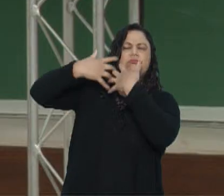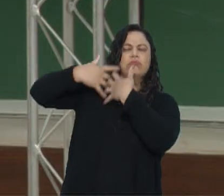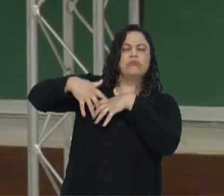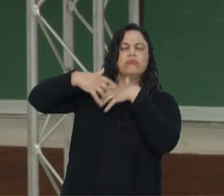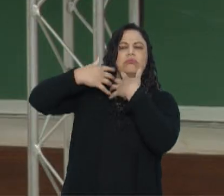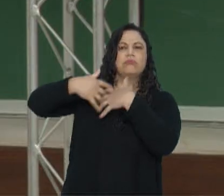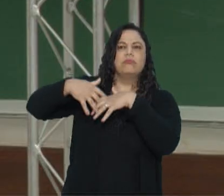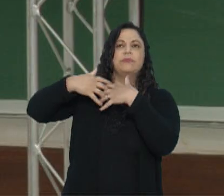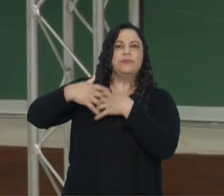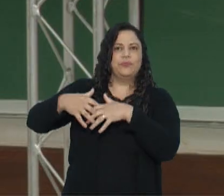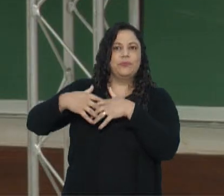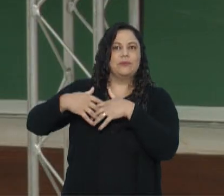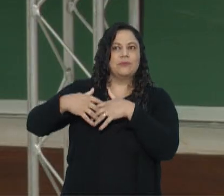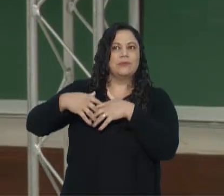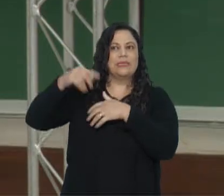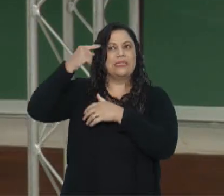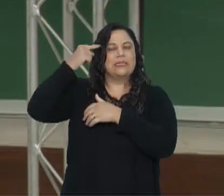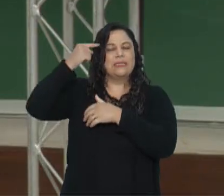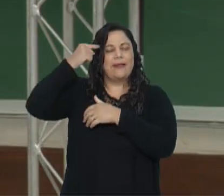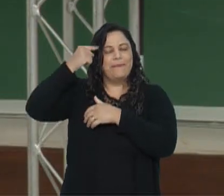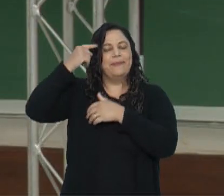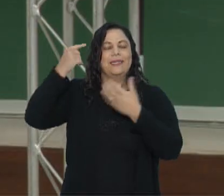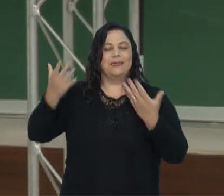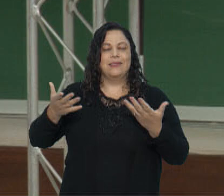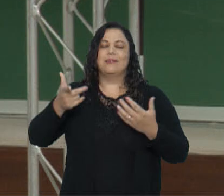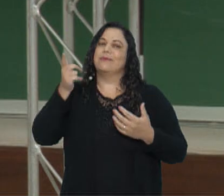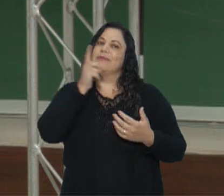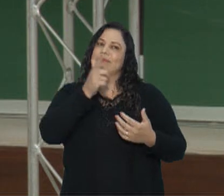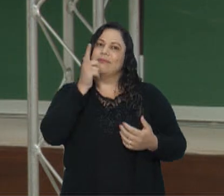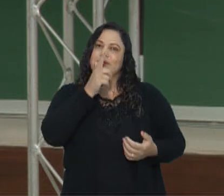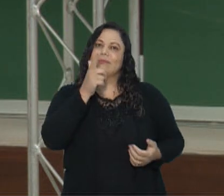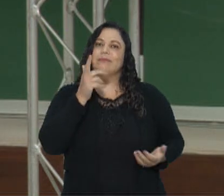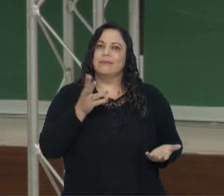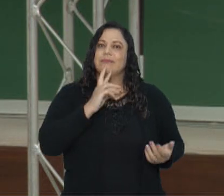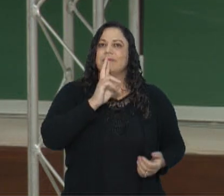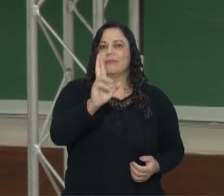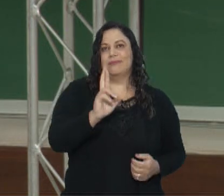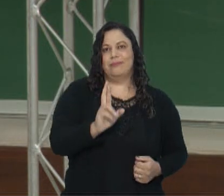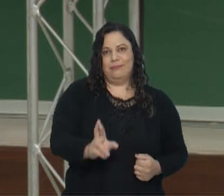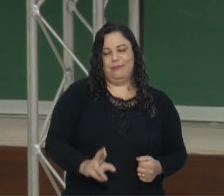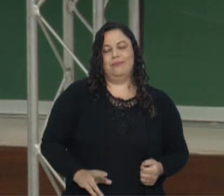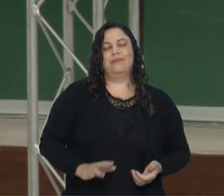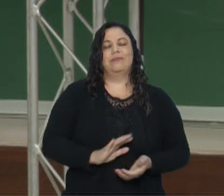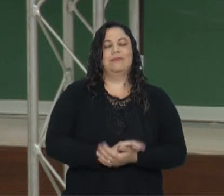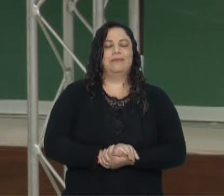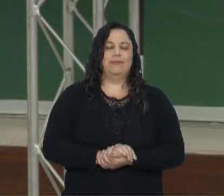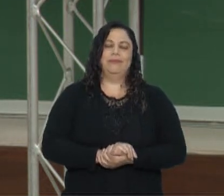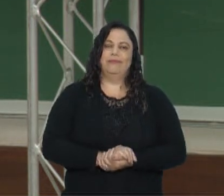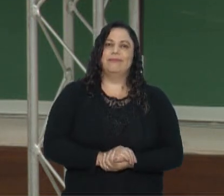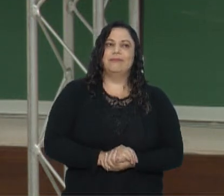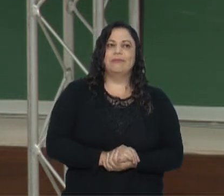você consegue dar conta do que os nossos testes por aí pedem. Perfeito?